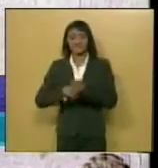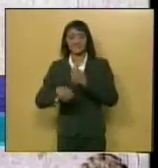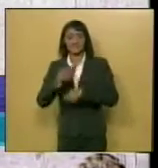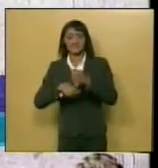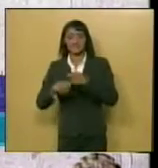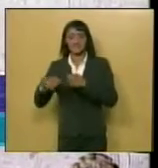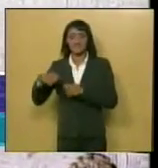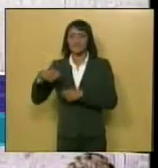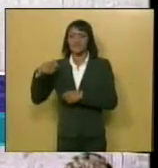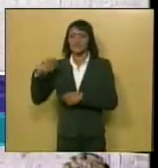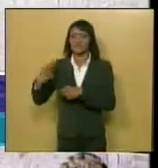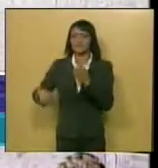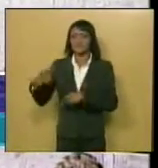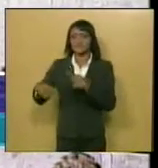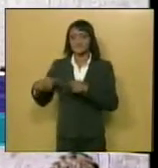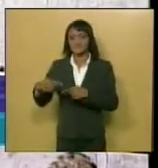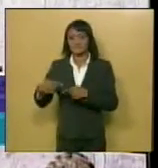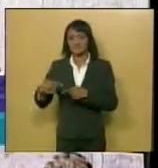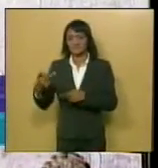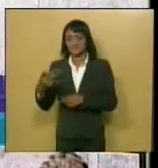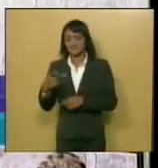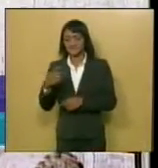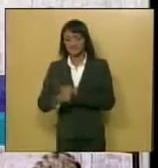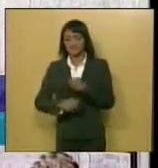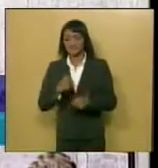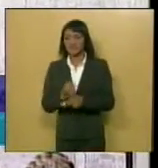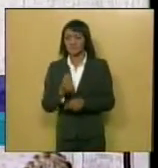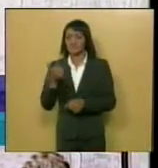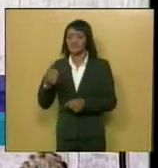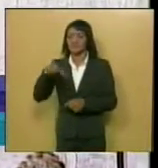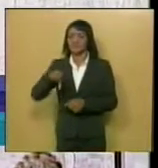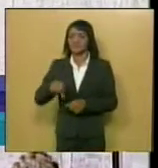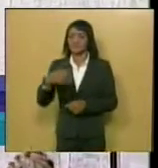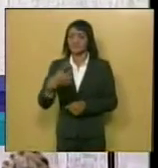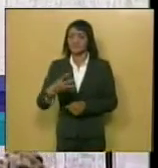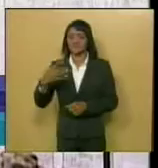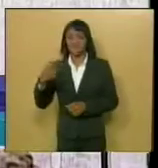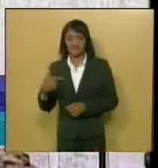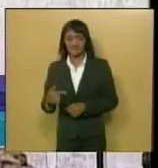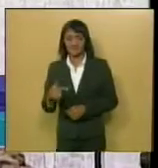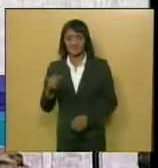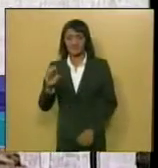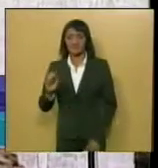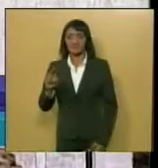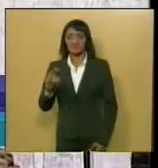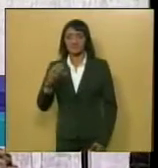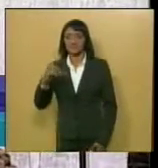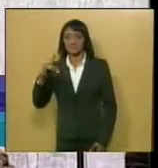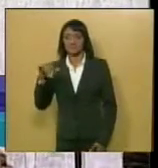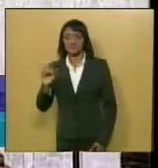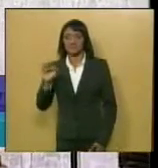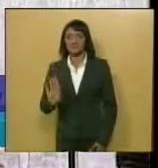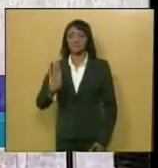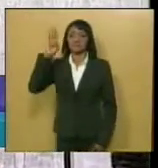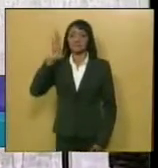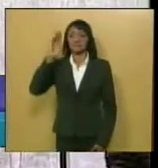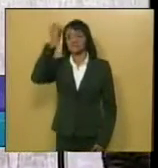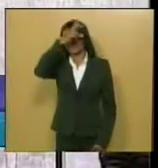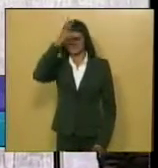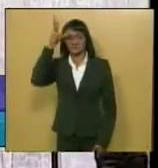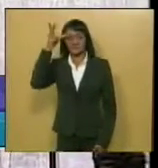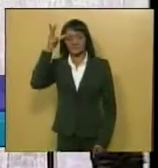política entre ambos. No ano de 1947, Euclides candidatou-se a prefeito e